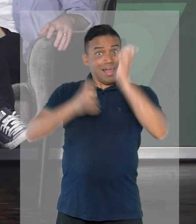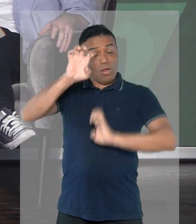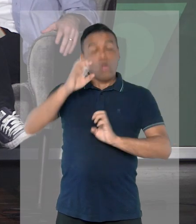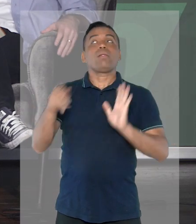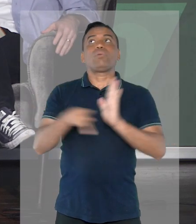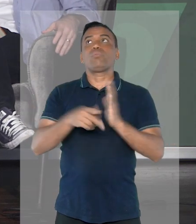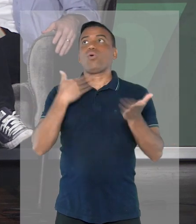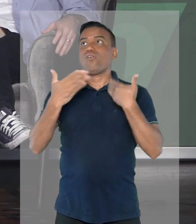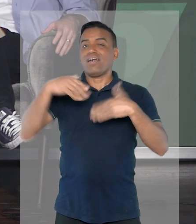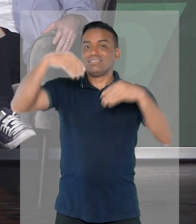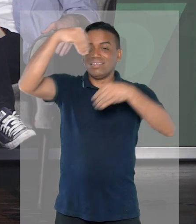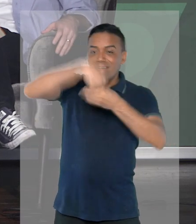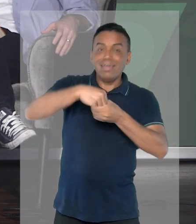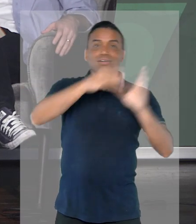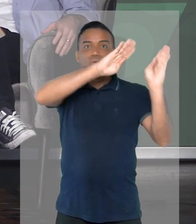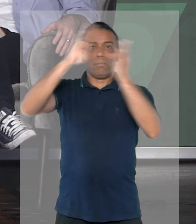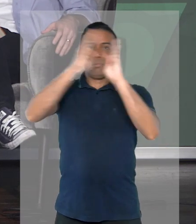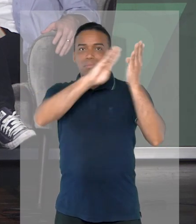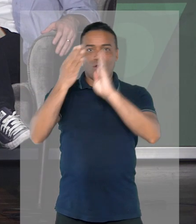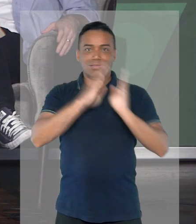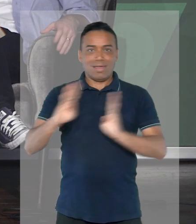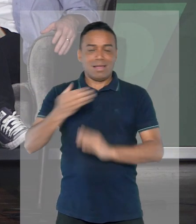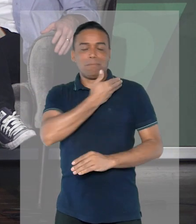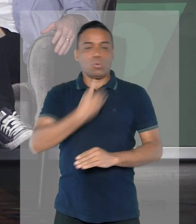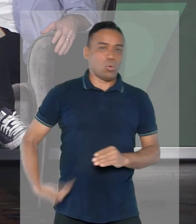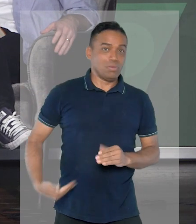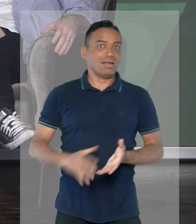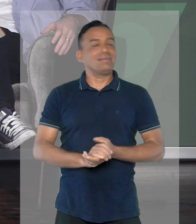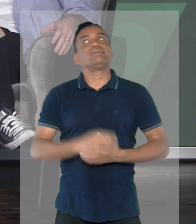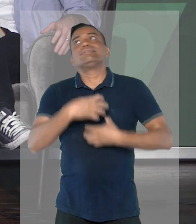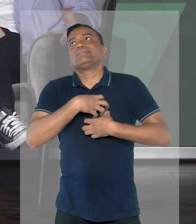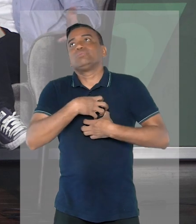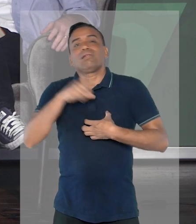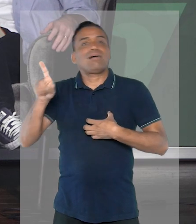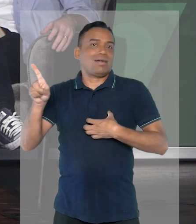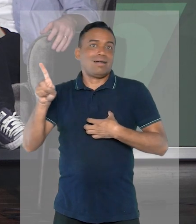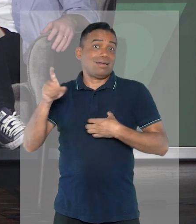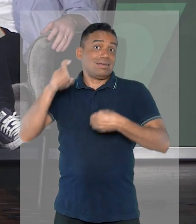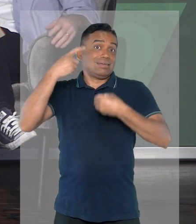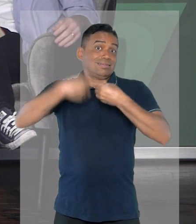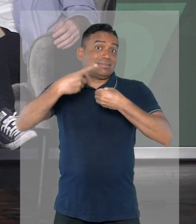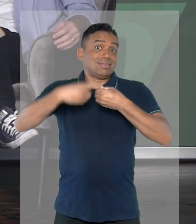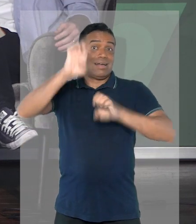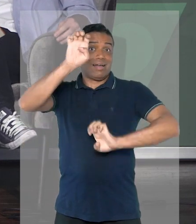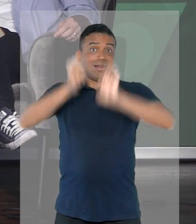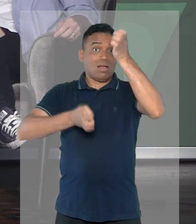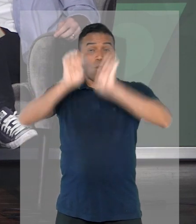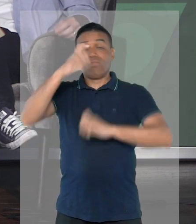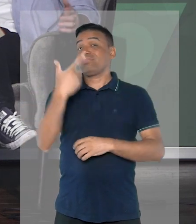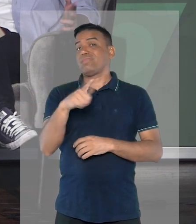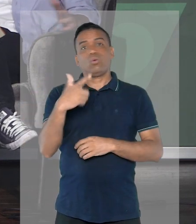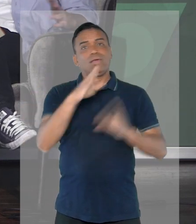uma biblioteca, e ele tem esse sentimento de hoje, carangola, não ter uma biblioteca, né, Rafael? Pois